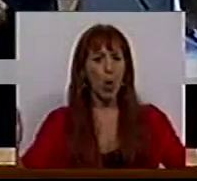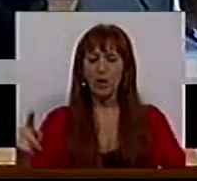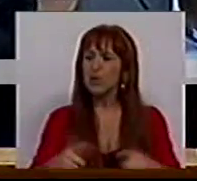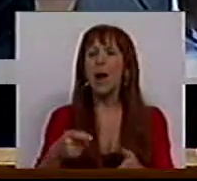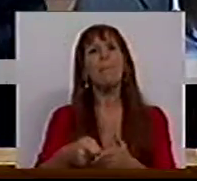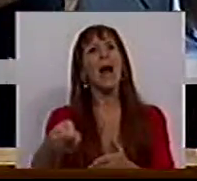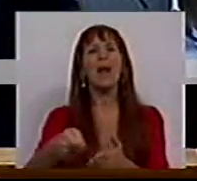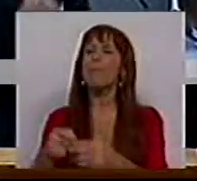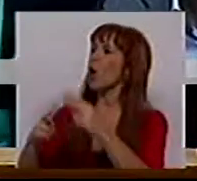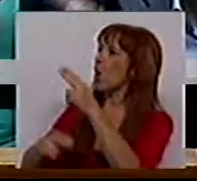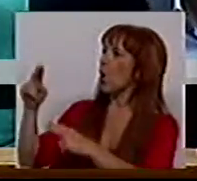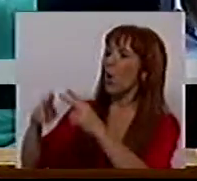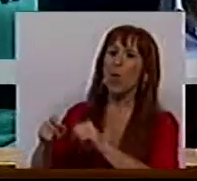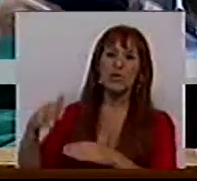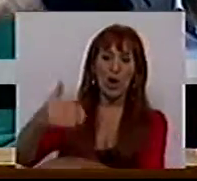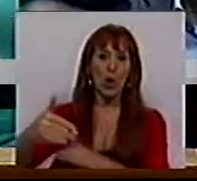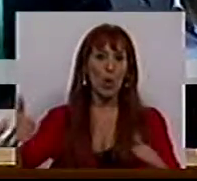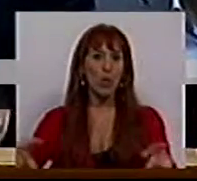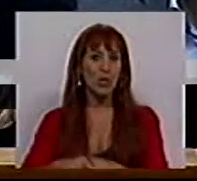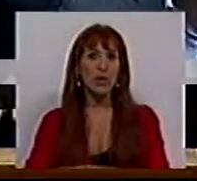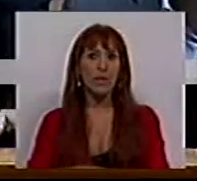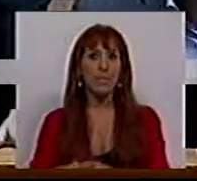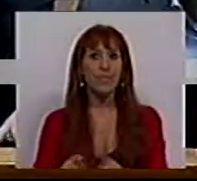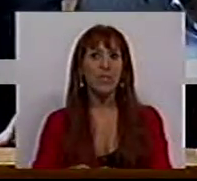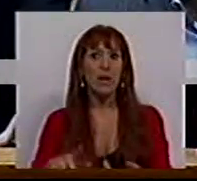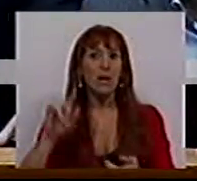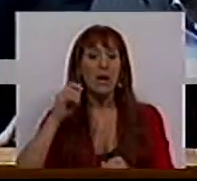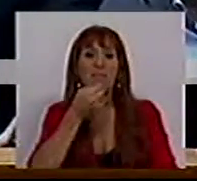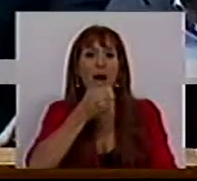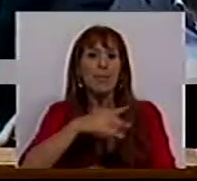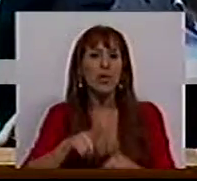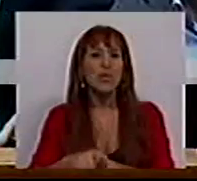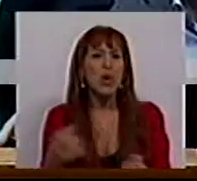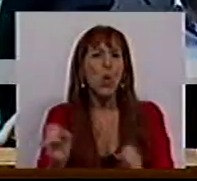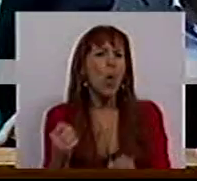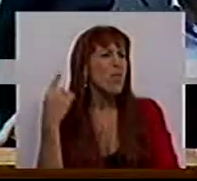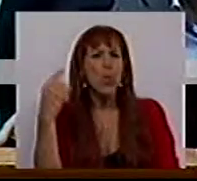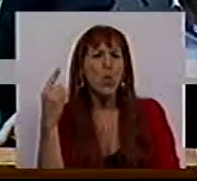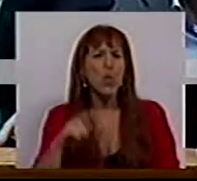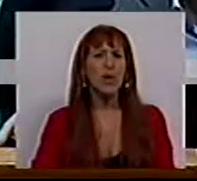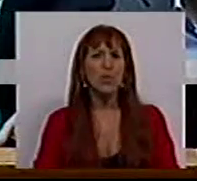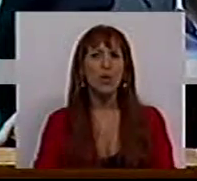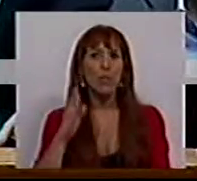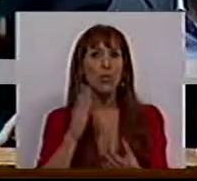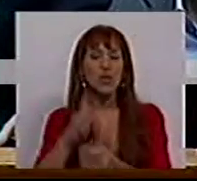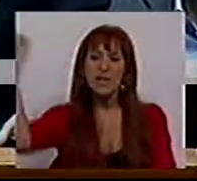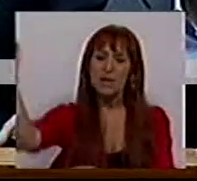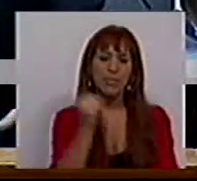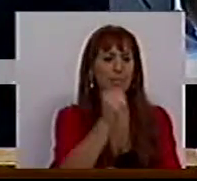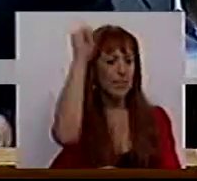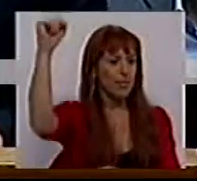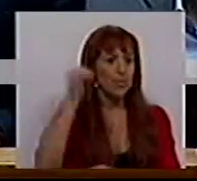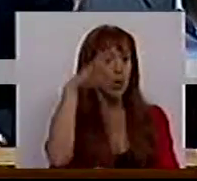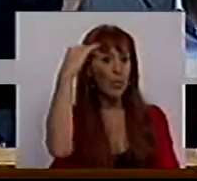enquanto paga obras, contentores e processos judiciais que vai perdendo, e não houve um único processo de colocação de